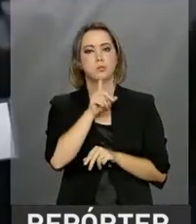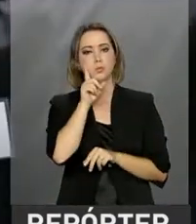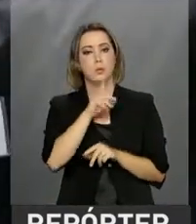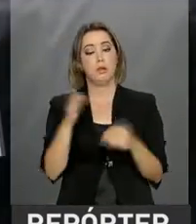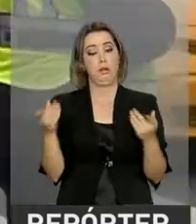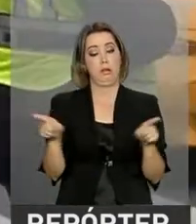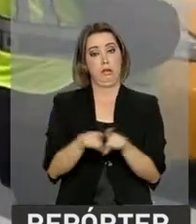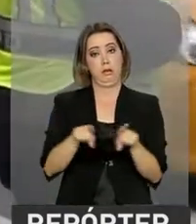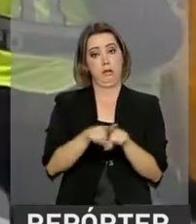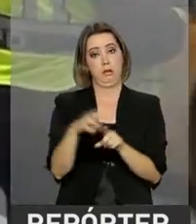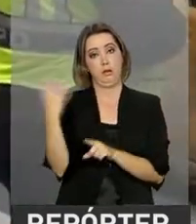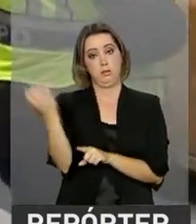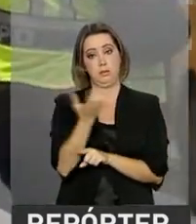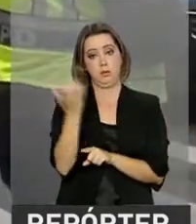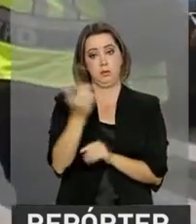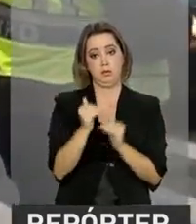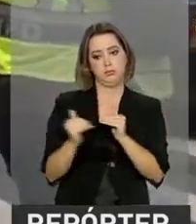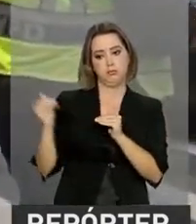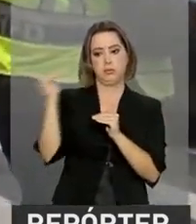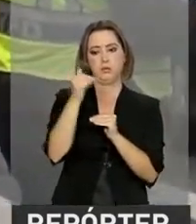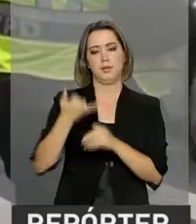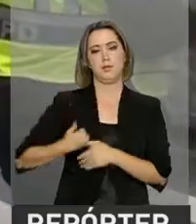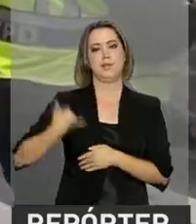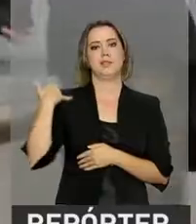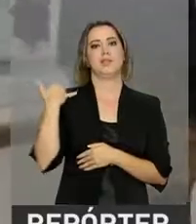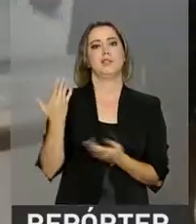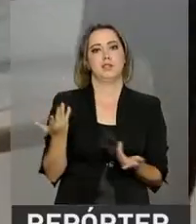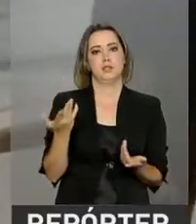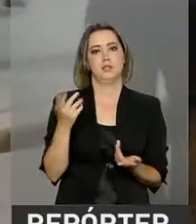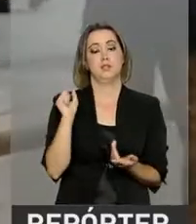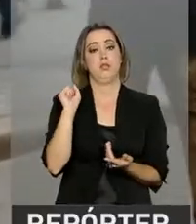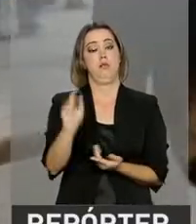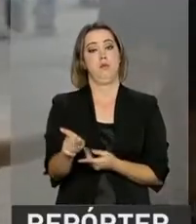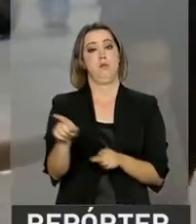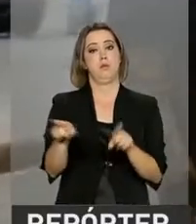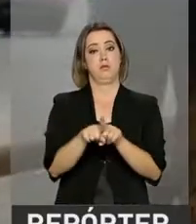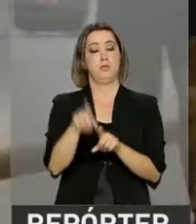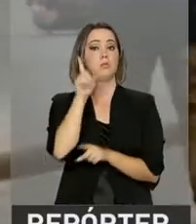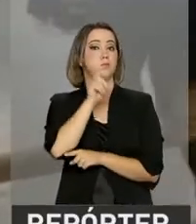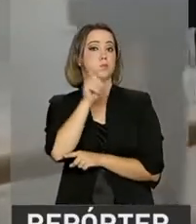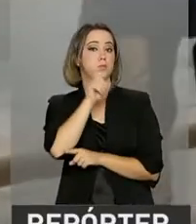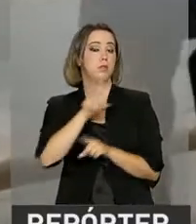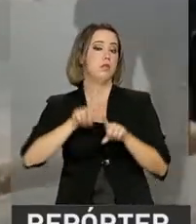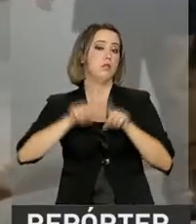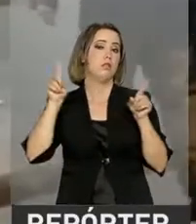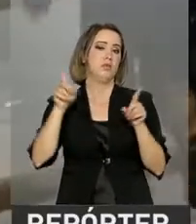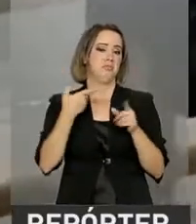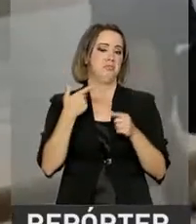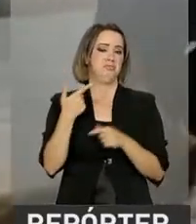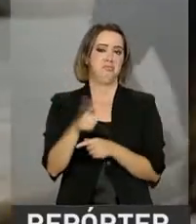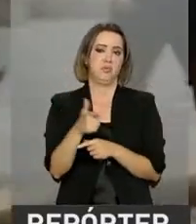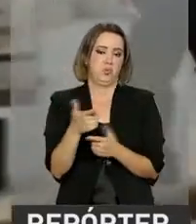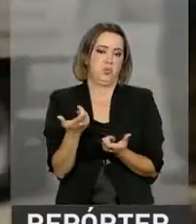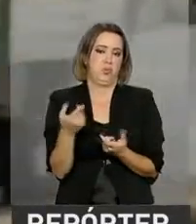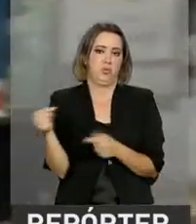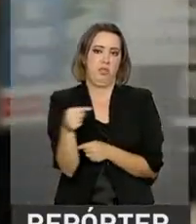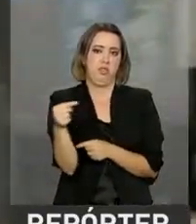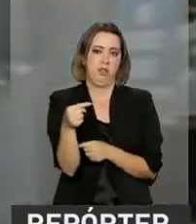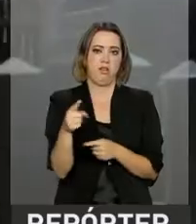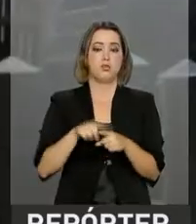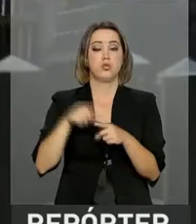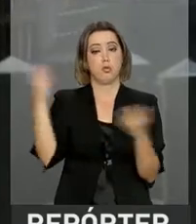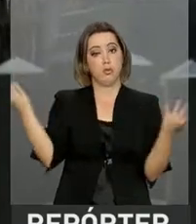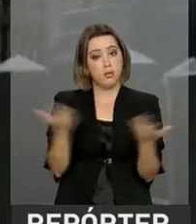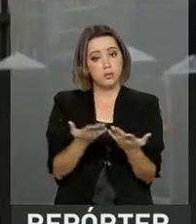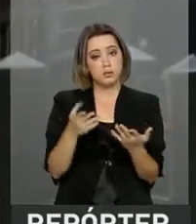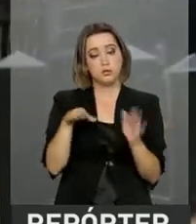de aposentadoria para 70 anos. Os cofres da Seguridade Social americana, no entanto, ainda nem chegaram ao negativo. Hoje